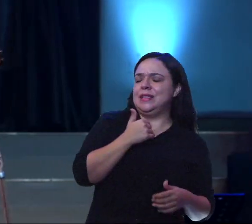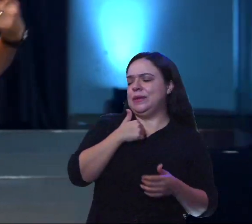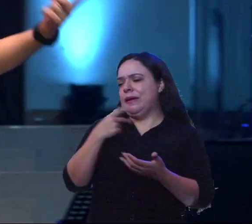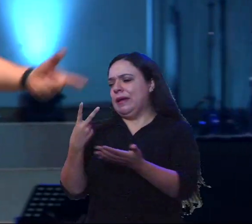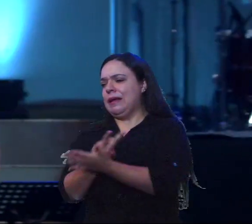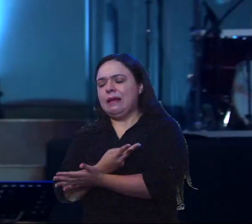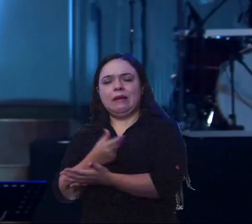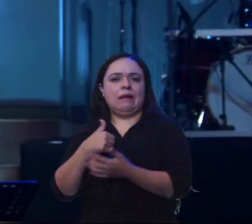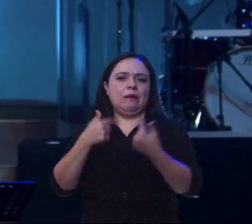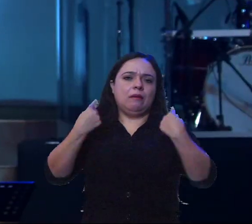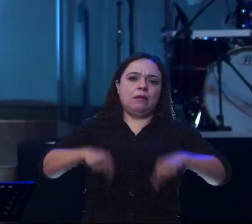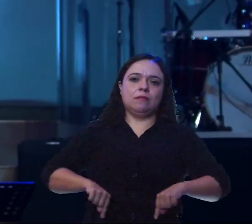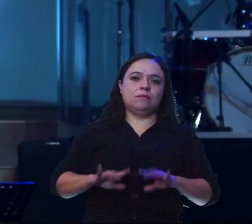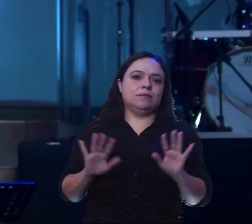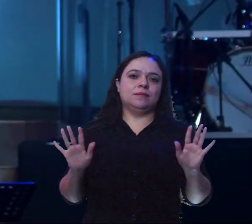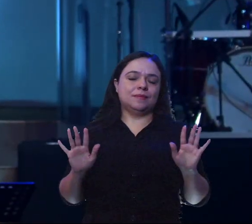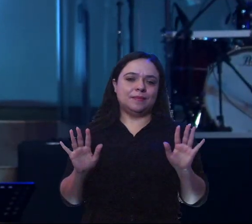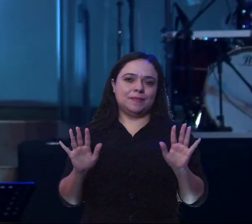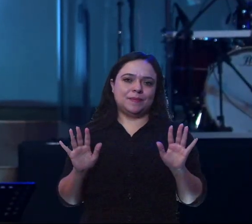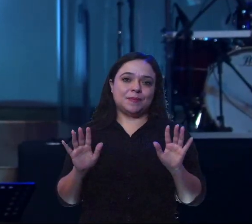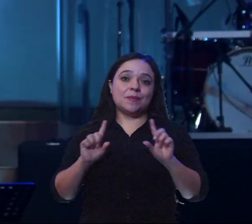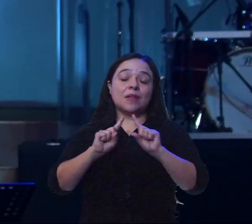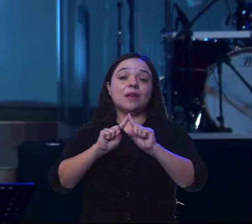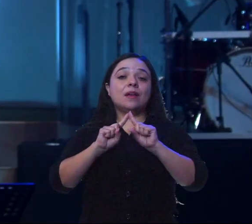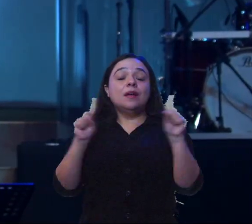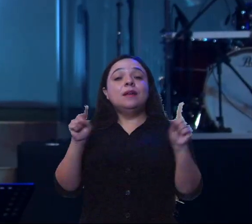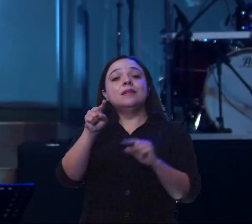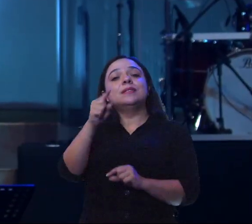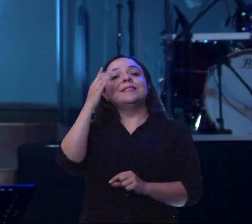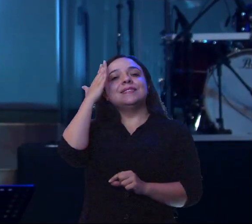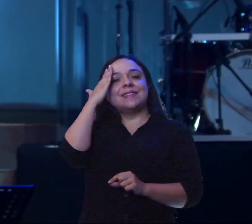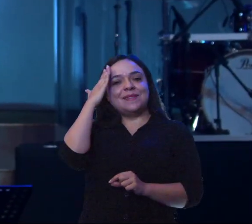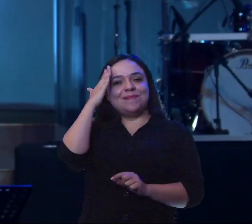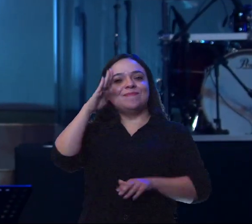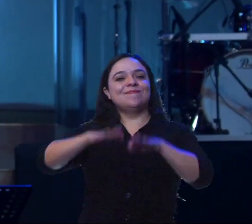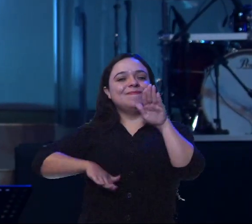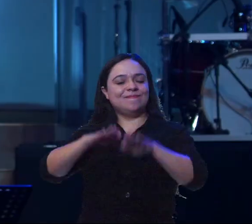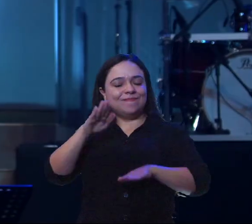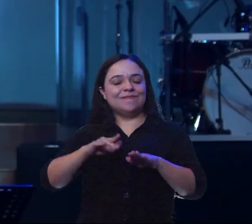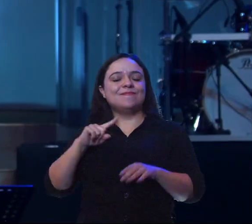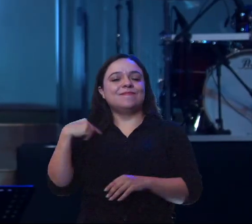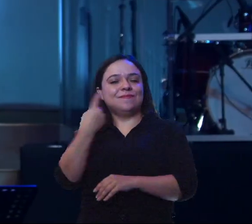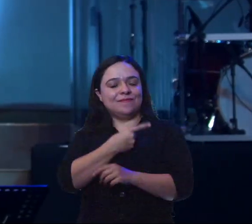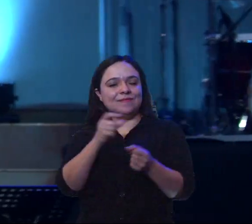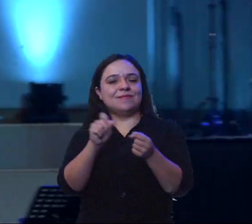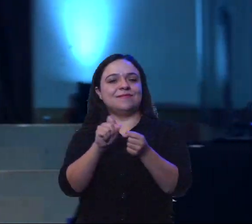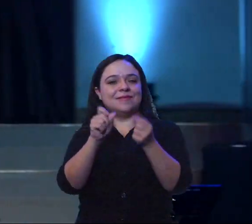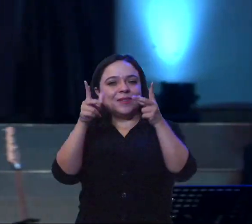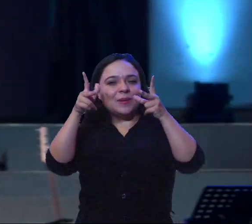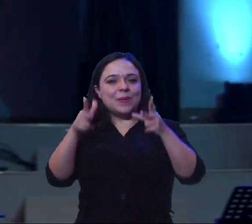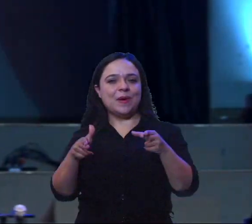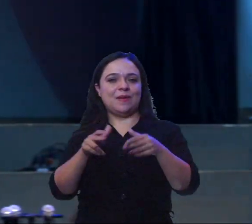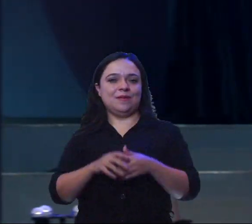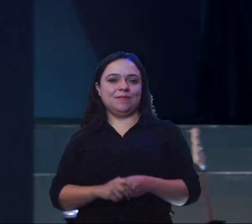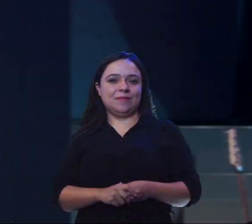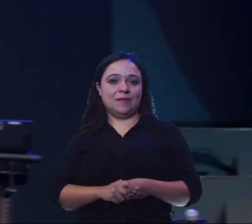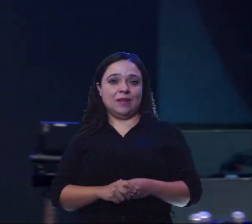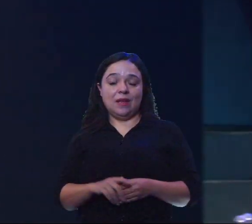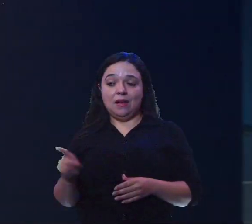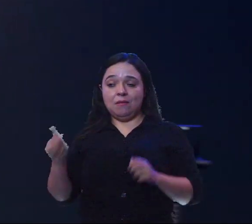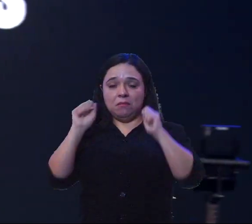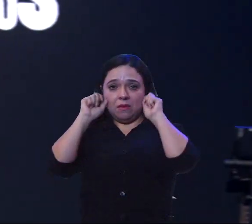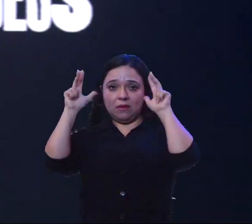as minhas situações. E sabe, muitas vezes é o que acontece conosco. Aquilo que Deus quer fazer através da nossa vida é tão